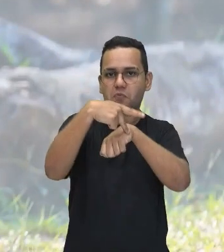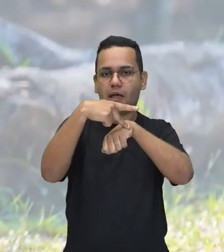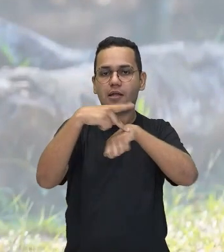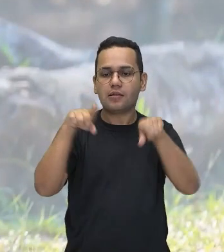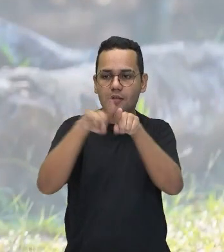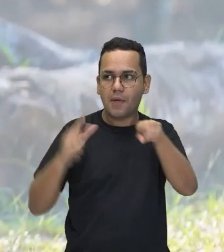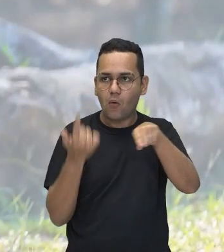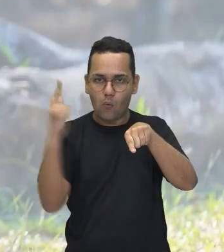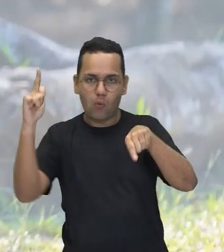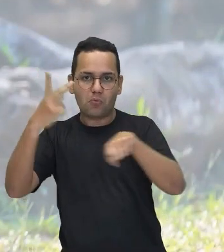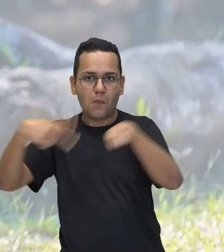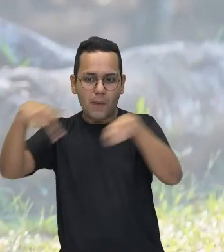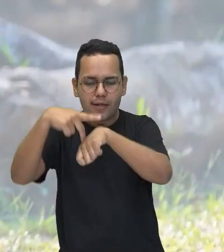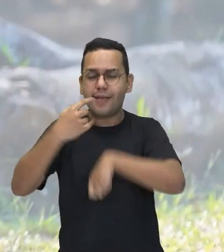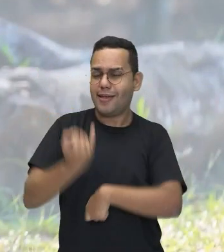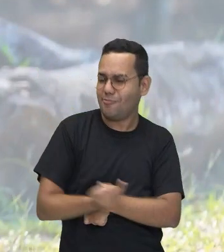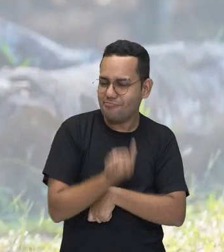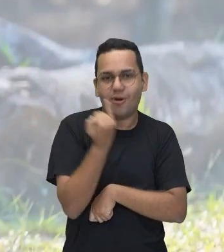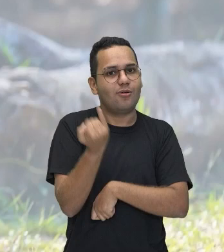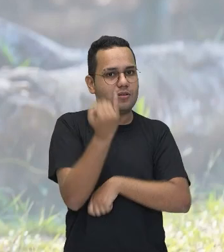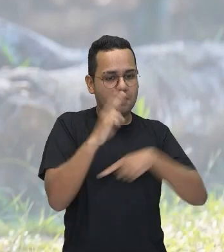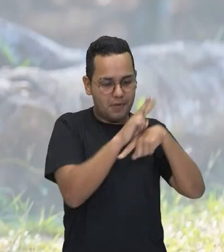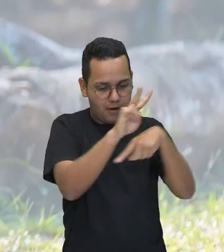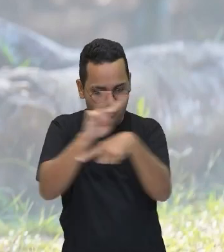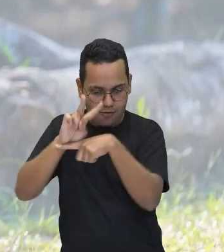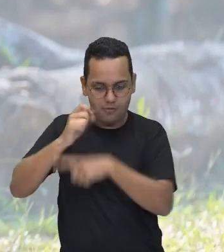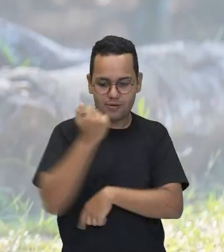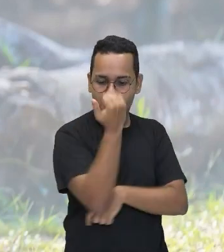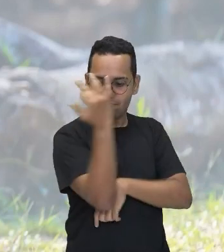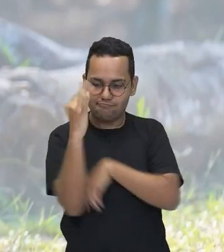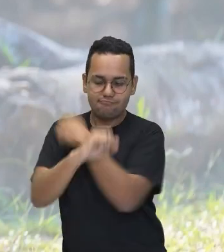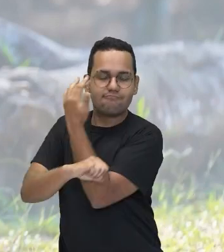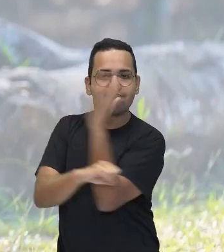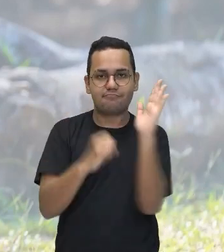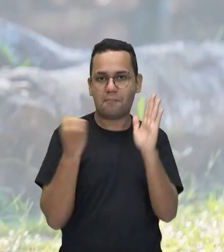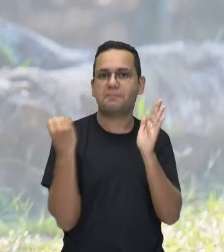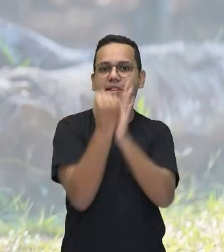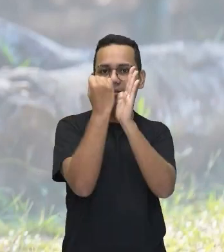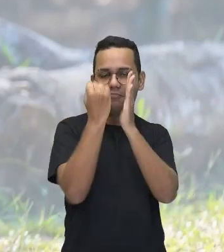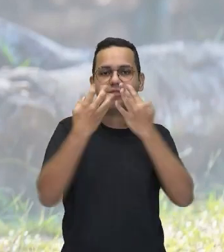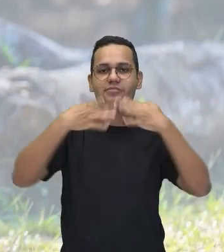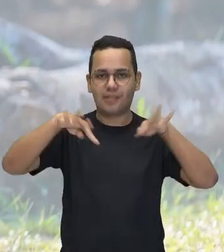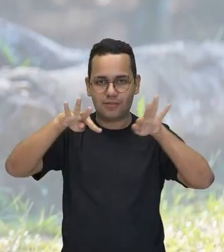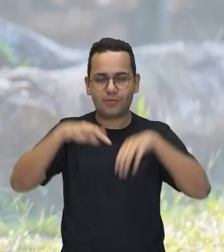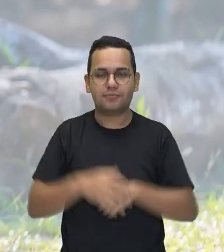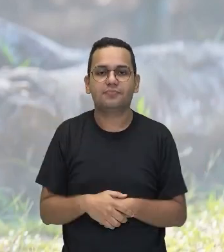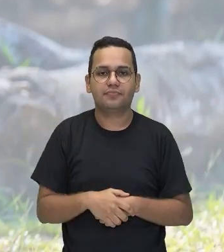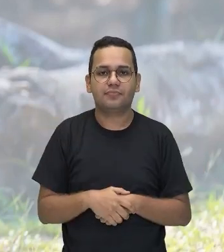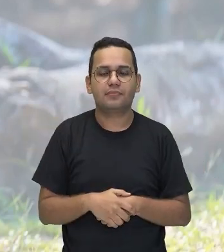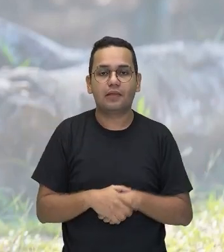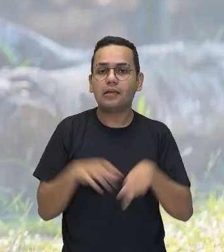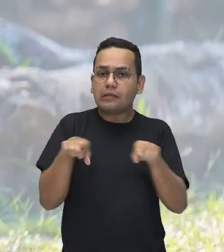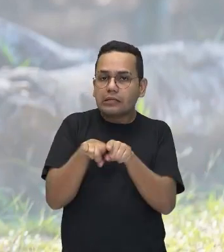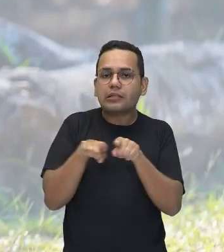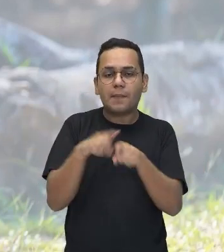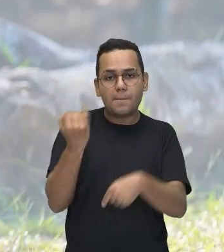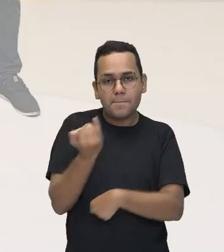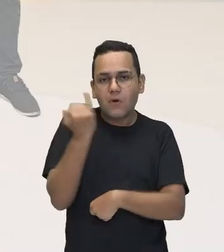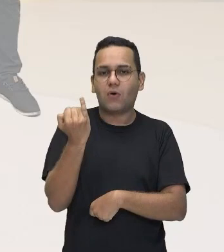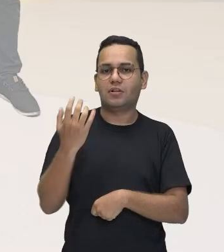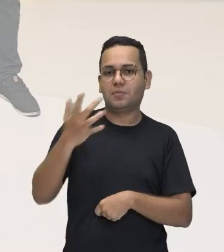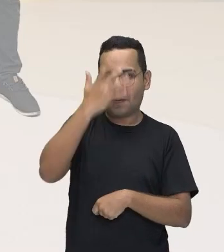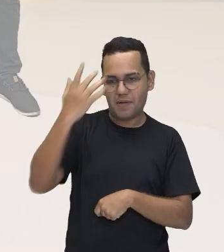internacional são essenciais para proteger este patrimônio natural inestimável para as presentes e futuras